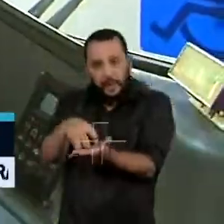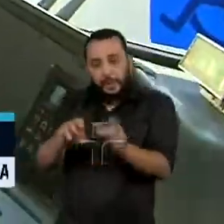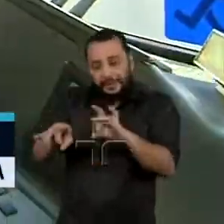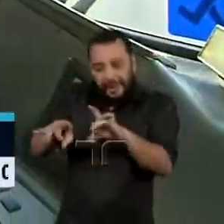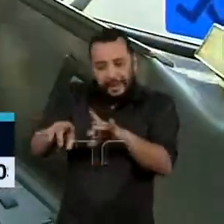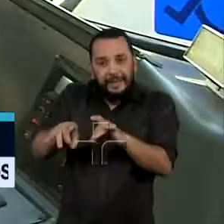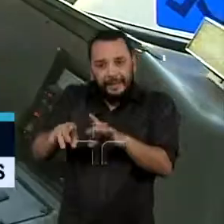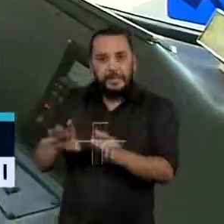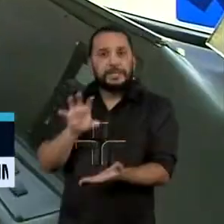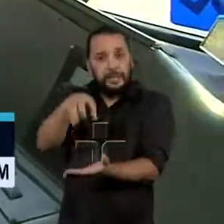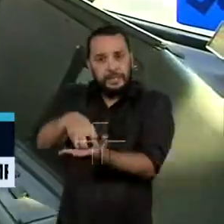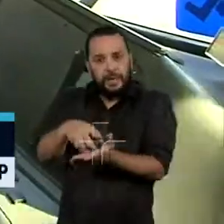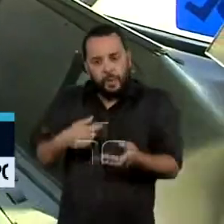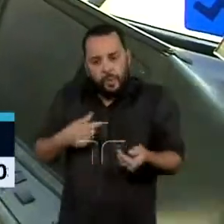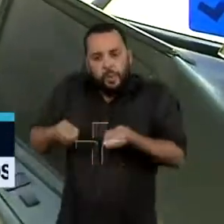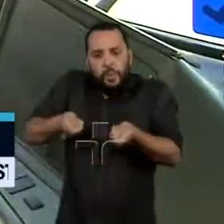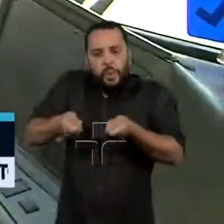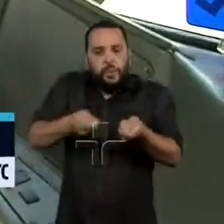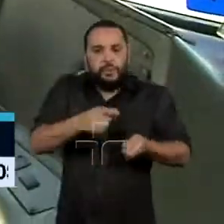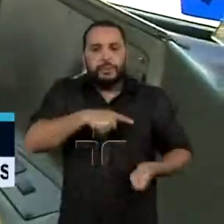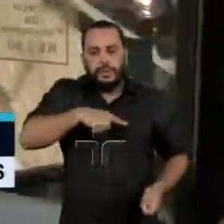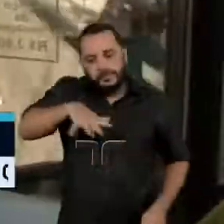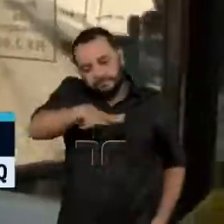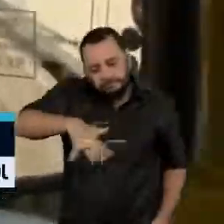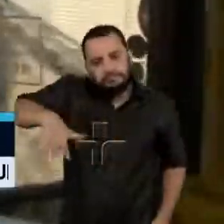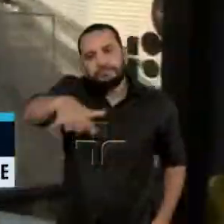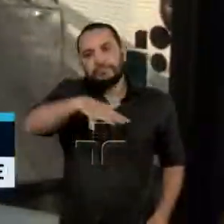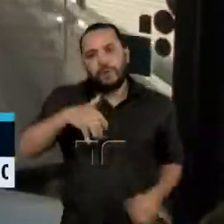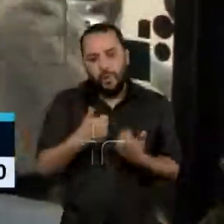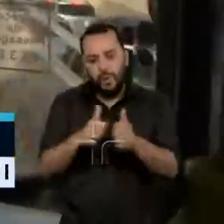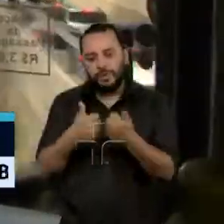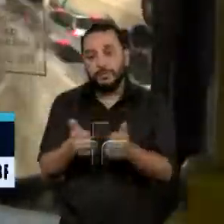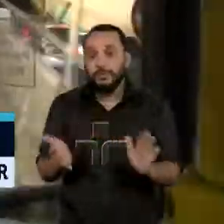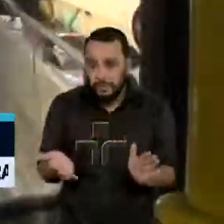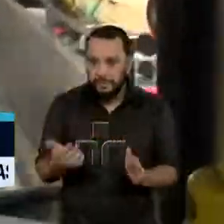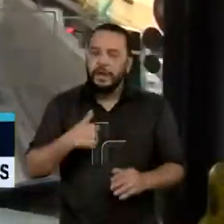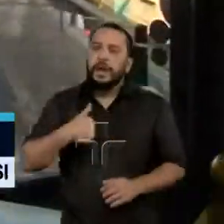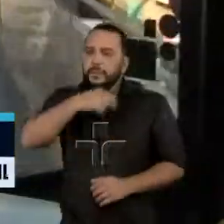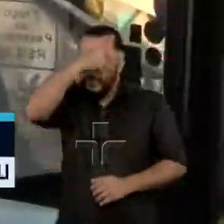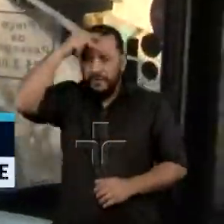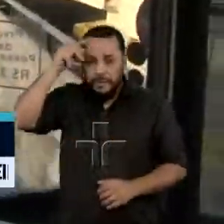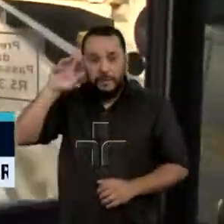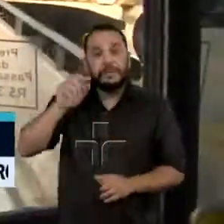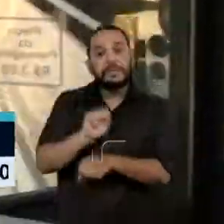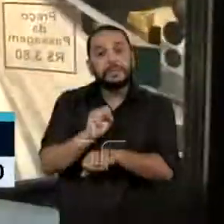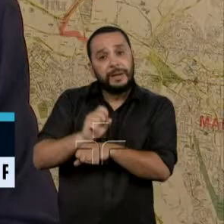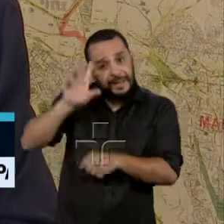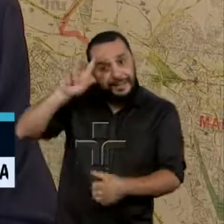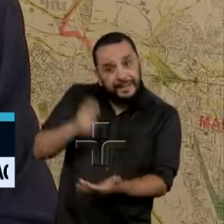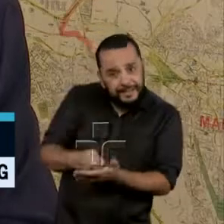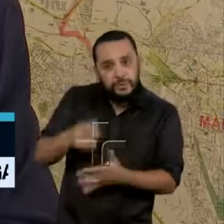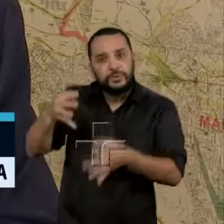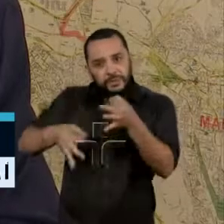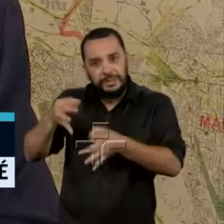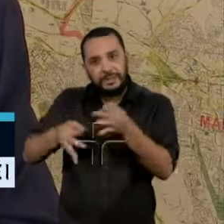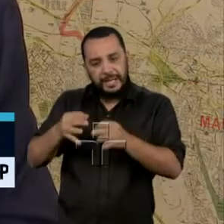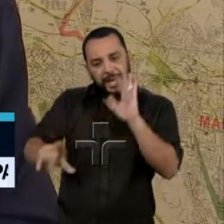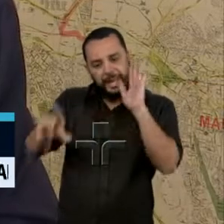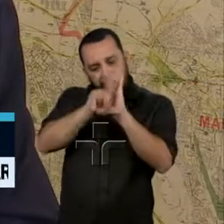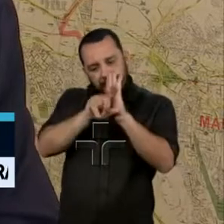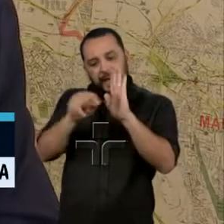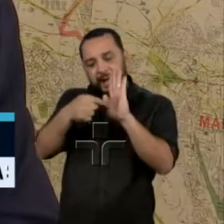operada pelo poder concedente. A prefeitura espera a decisão da justiça para regularizar a situação. Nós estamos